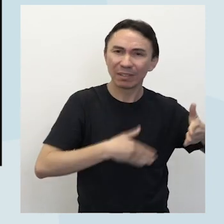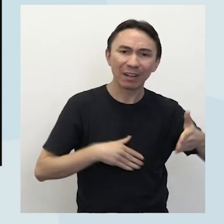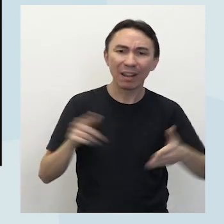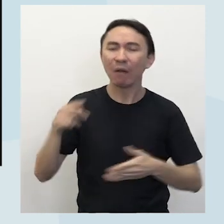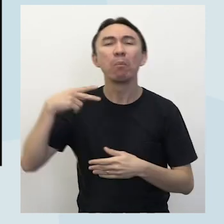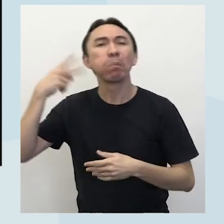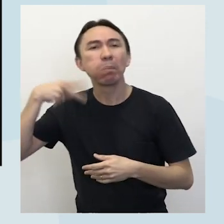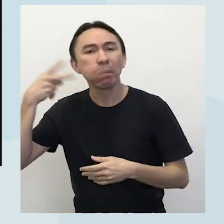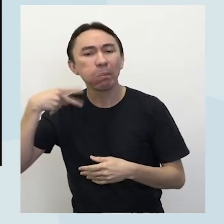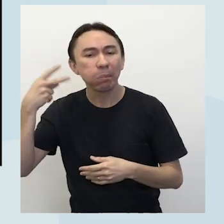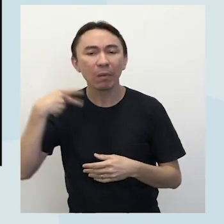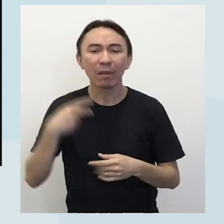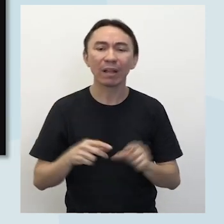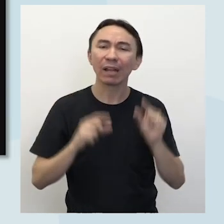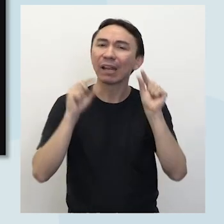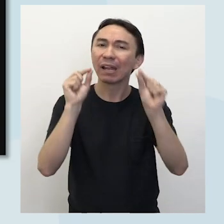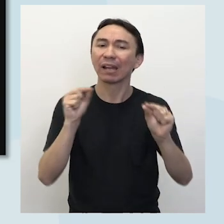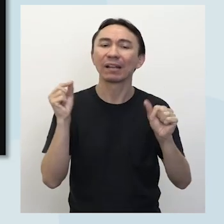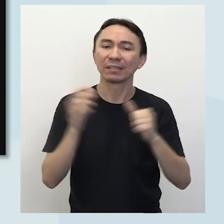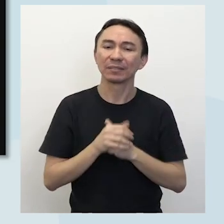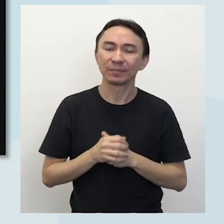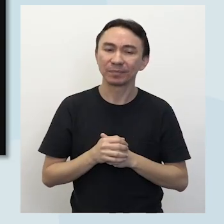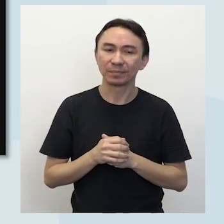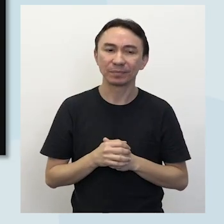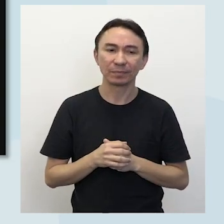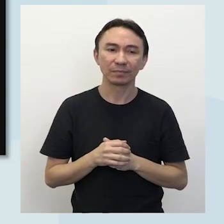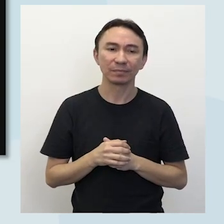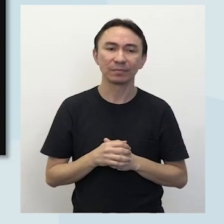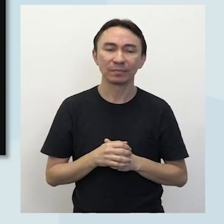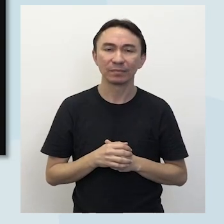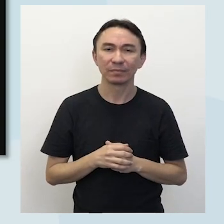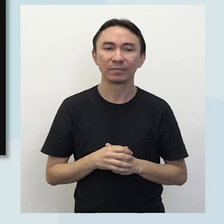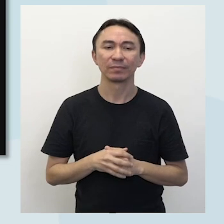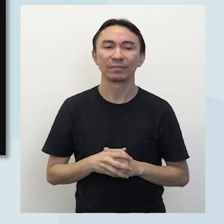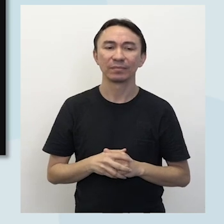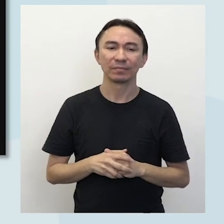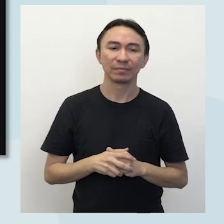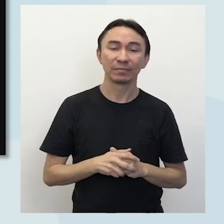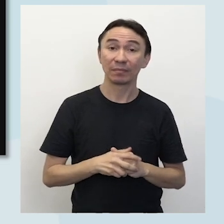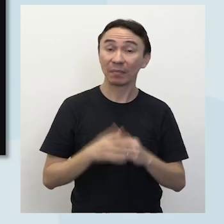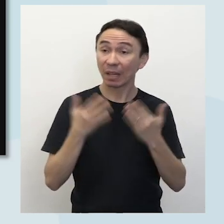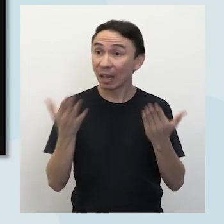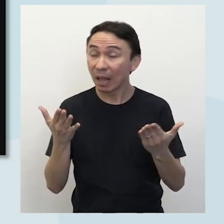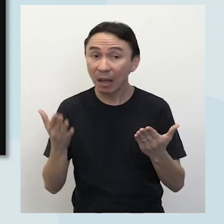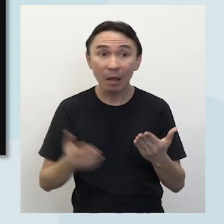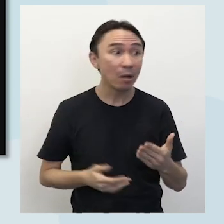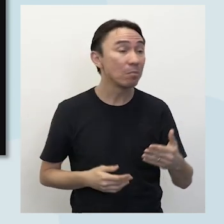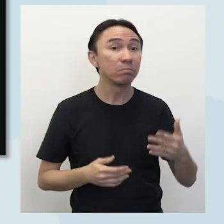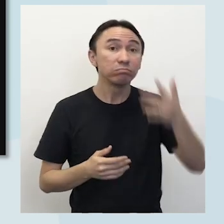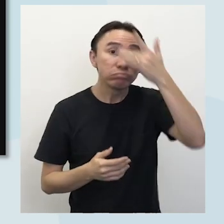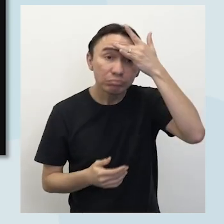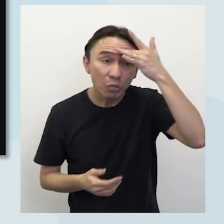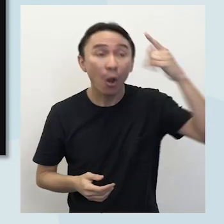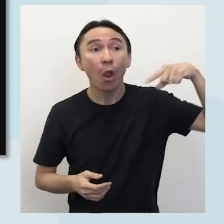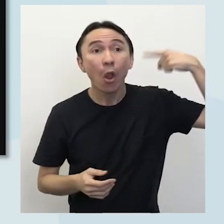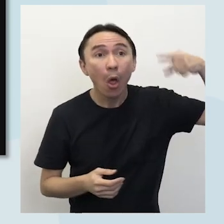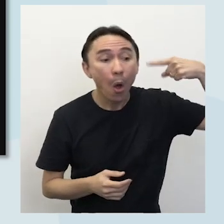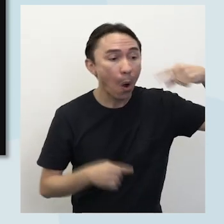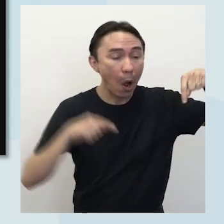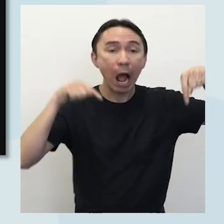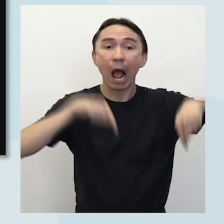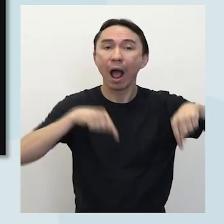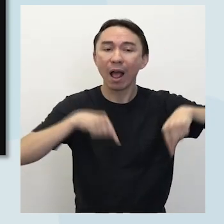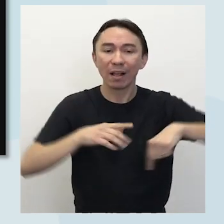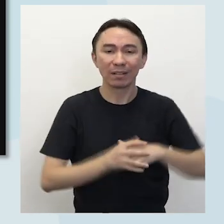Quem efetivamente... Opa, vamos passar? Boa. Quem efetivamente é louco em Itaguaí? Ha, ha, ha, ha,